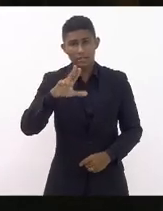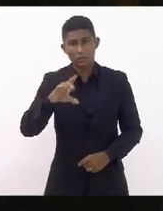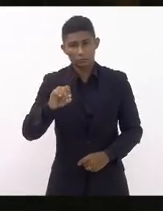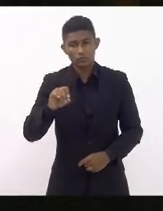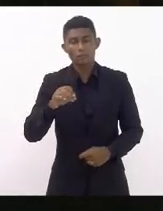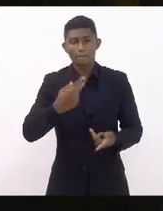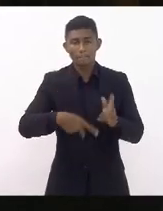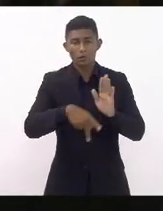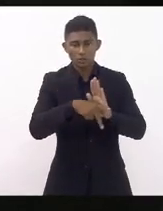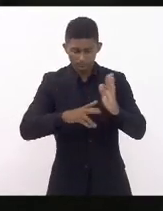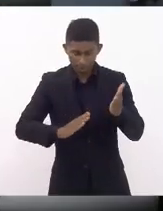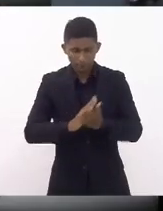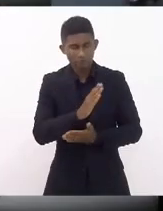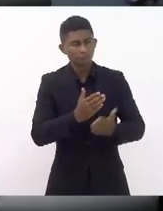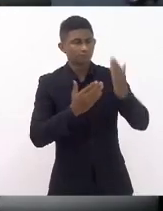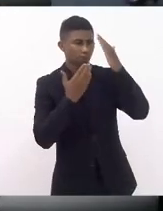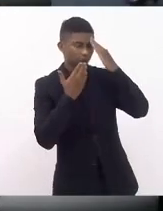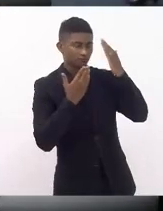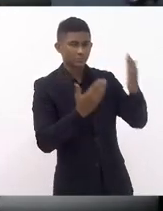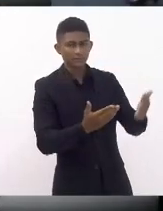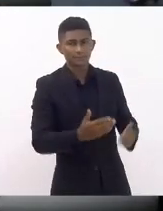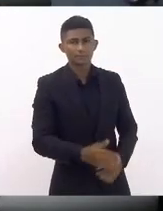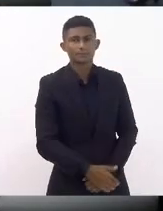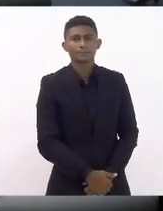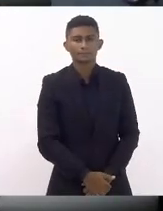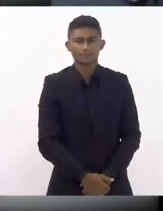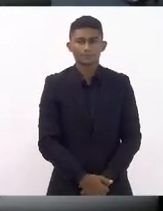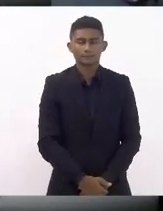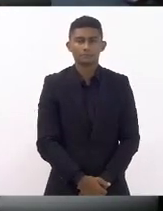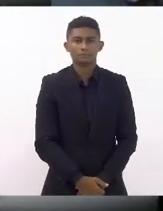esse projeto. Muito obrigado.